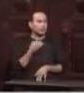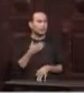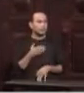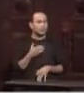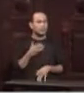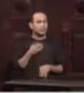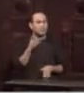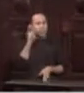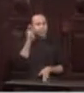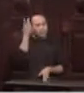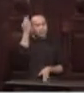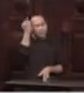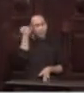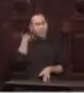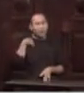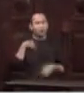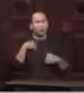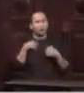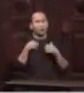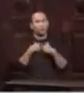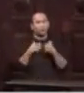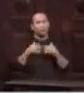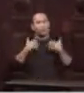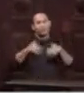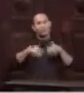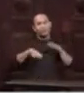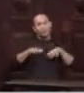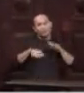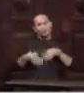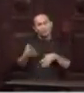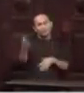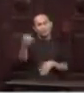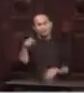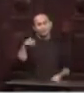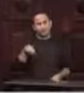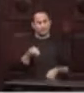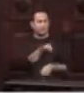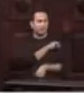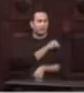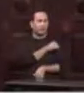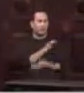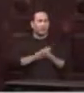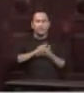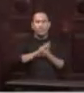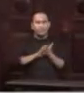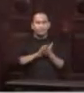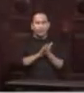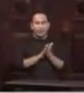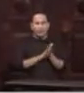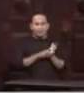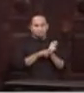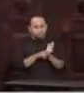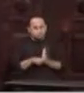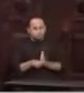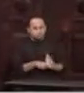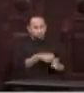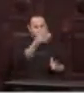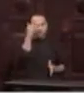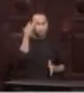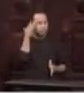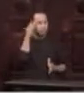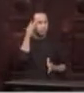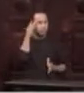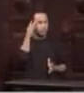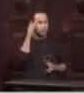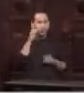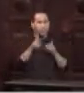Coelho, que eu pegue um ônibus em Petrópolis, como por vezes faço, venha para cá e ninguém seja revistado. Não é crível. A